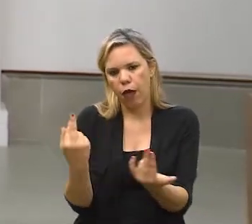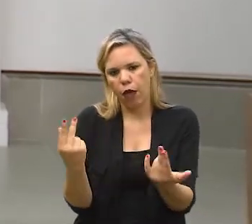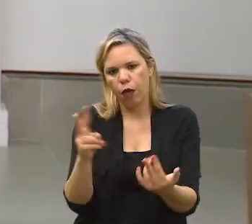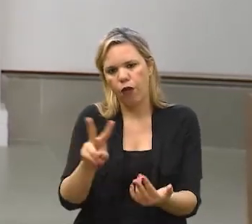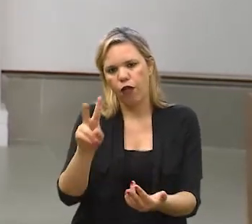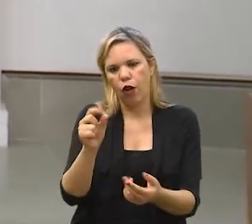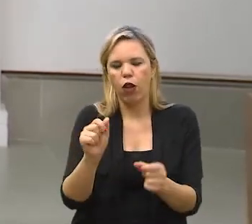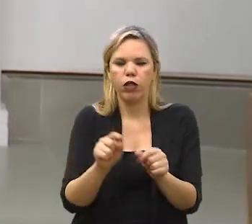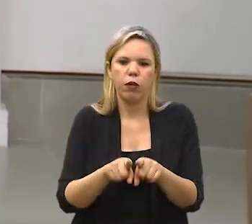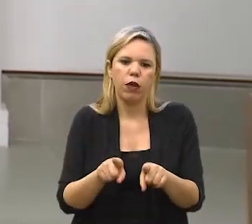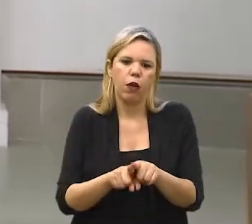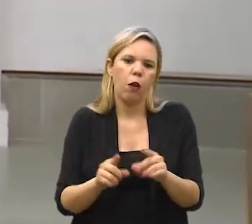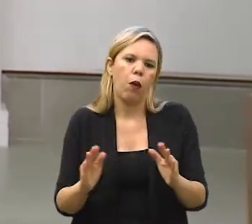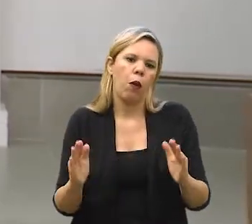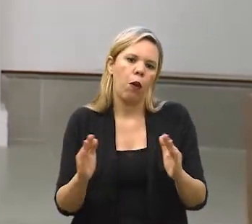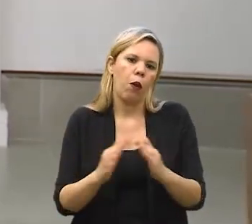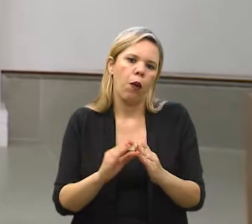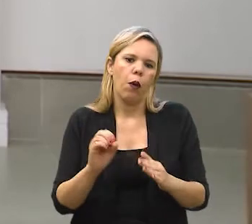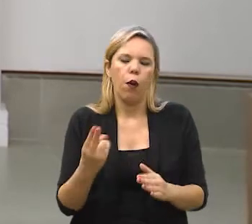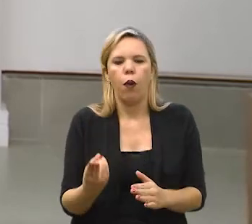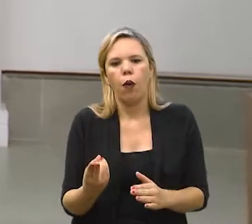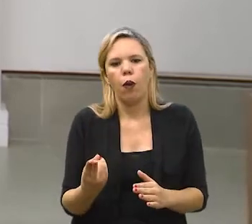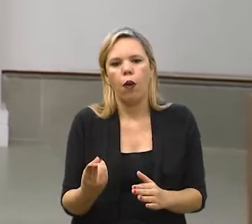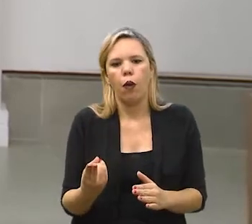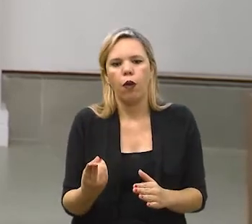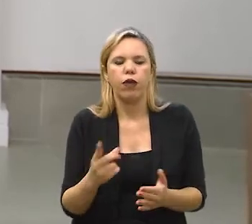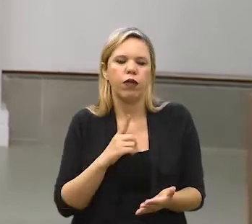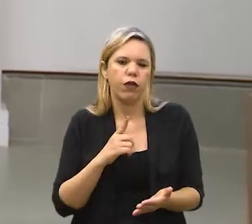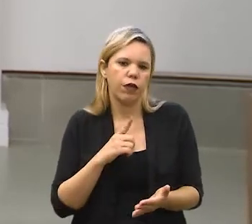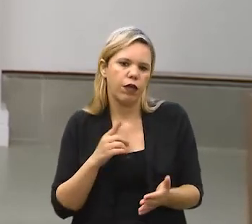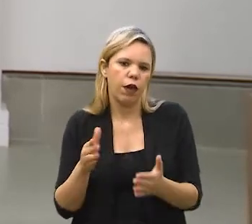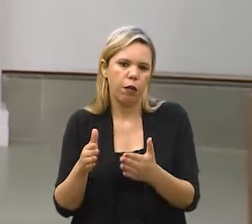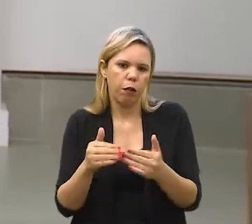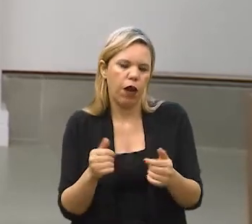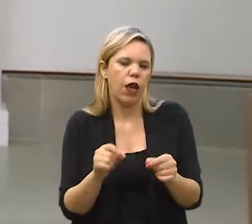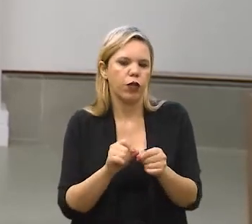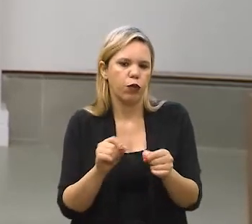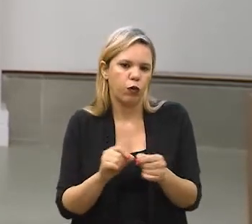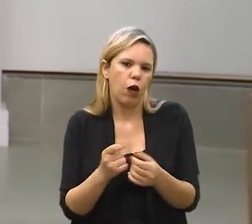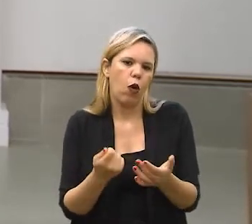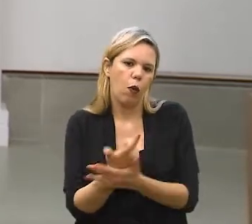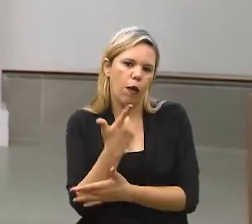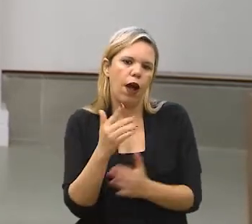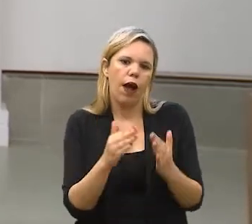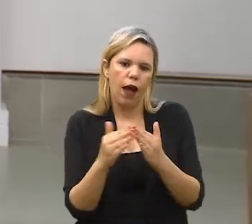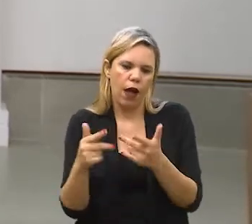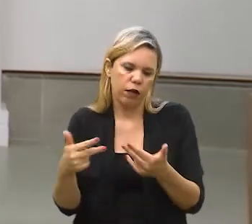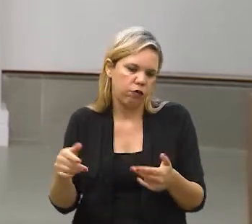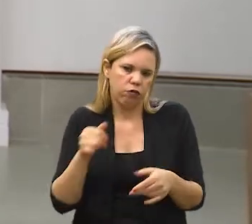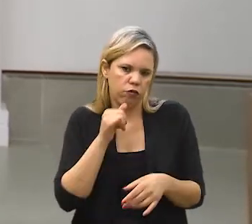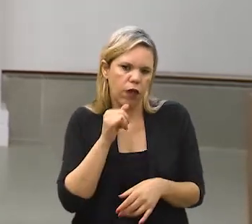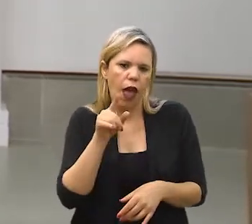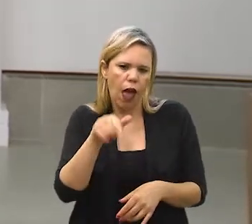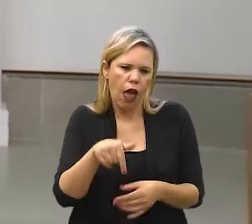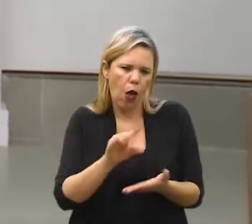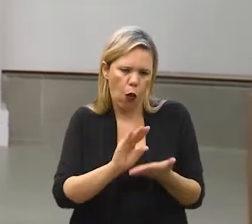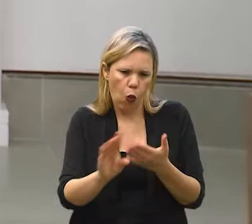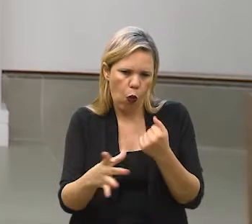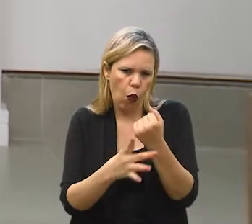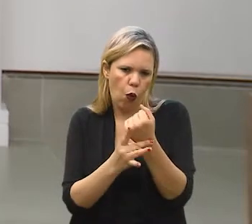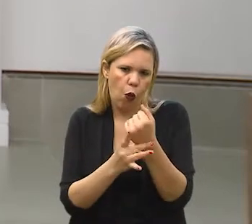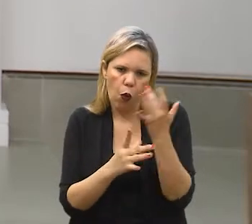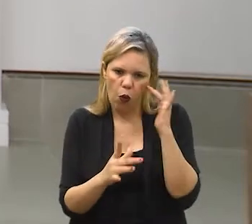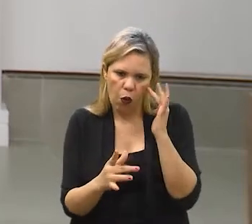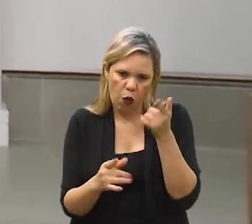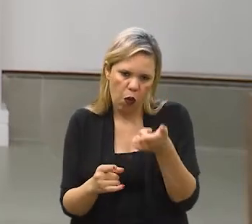recurso através de um imóvel, através de uma linha de crédito imobiliário. É um investimento seguro, dá para